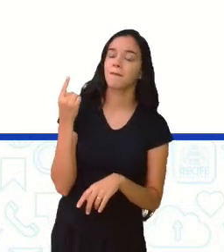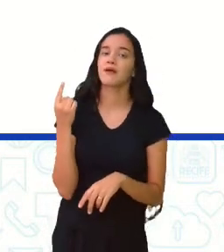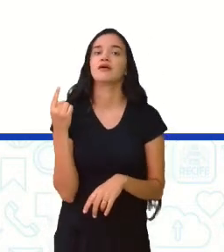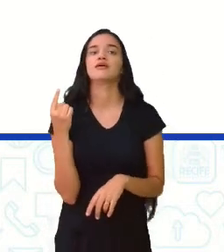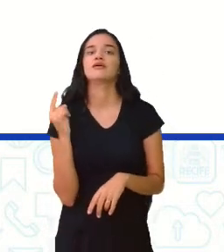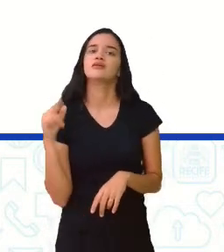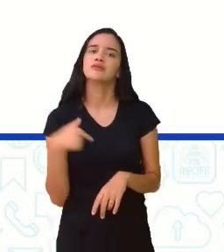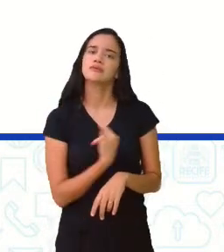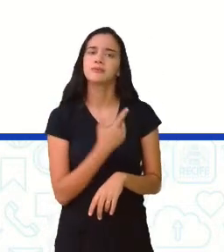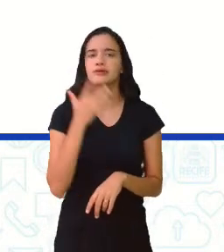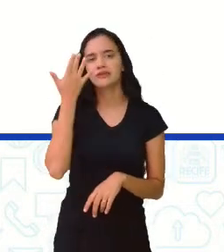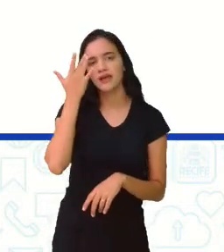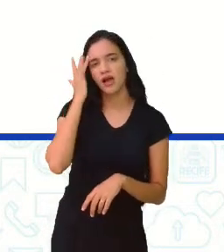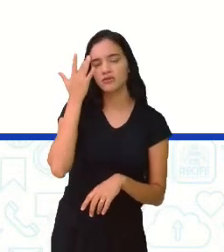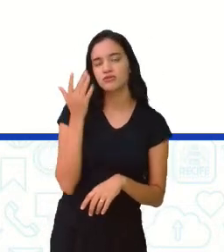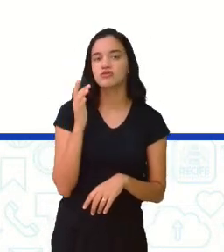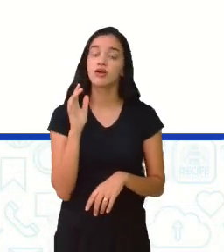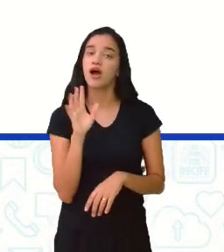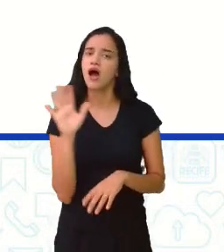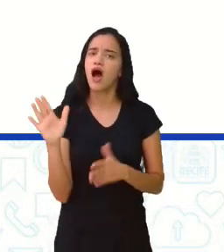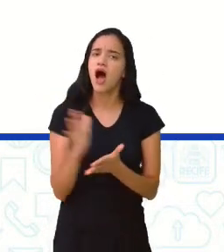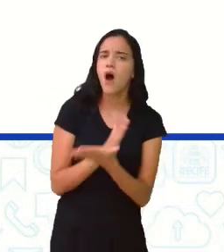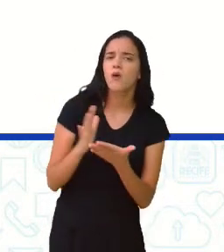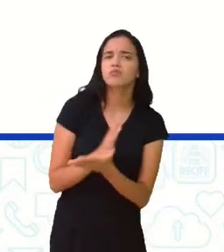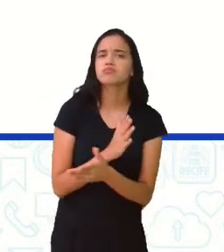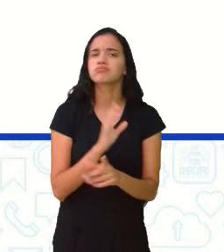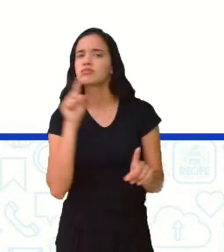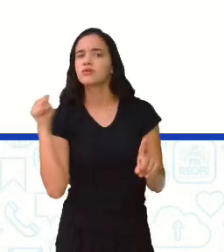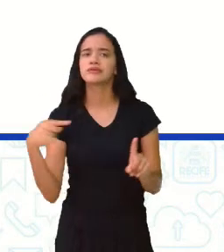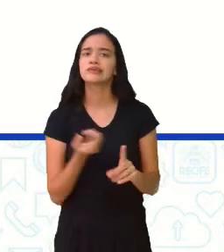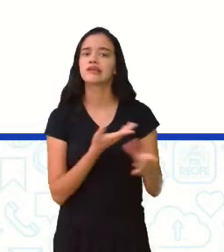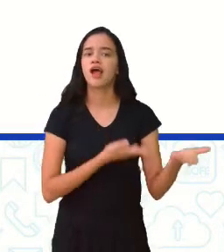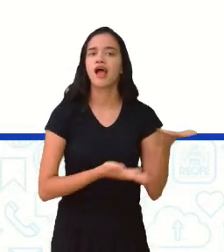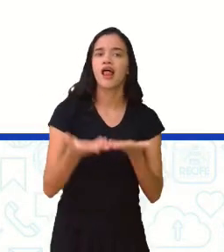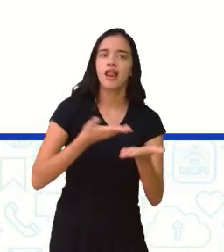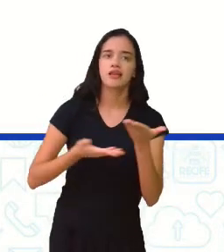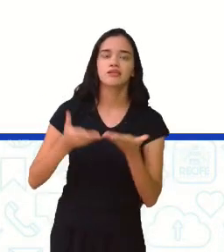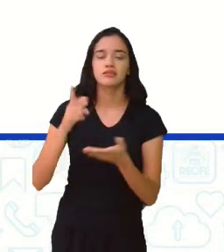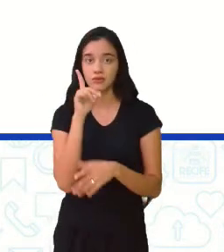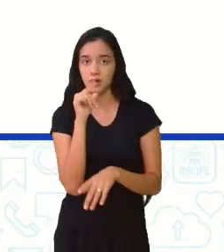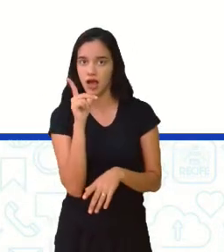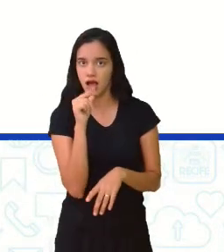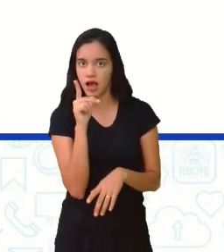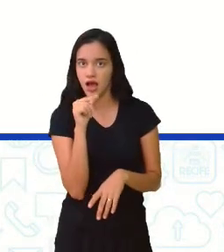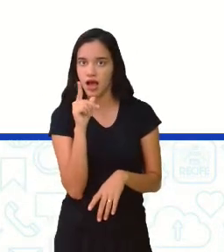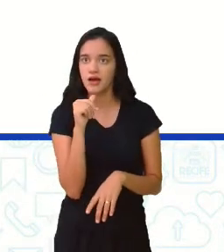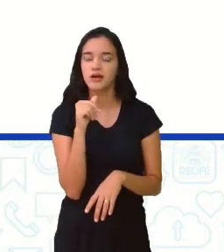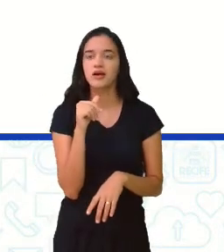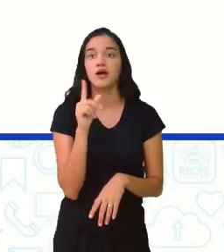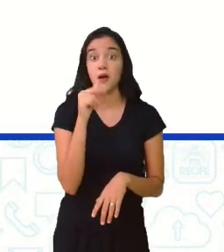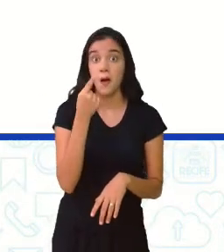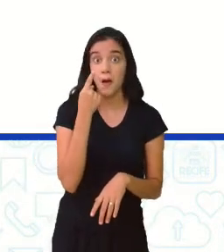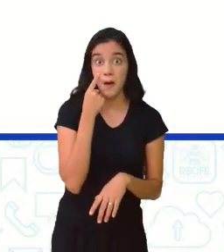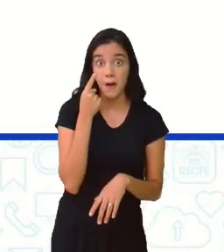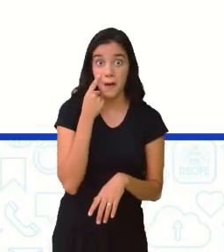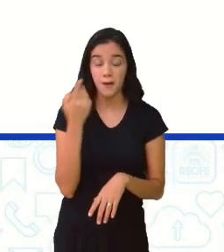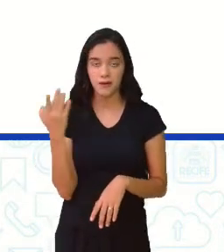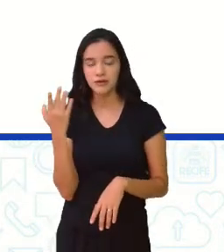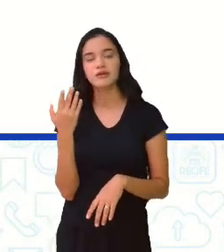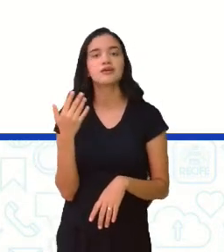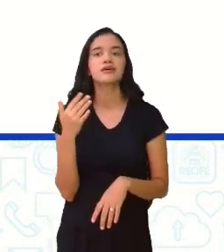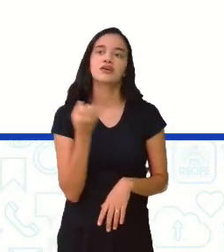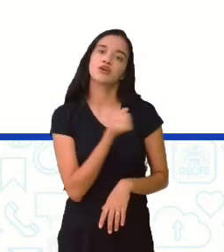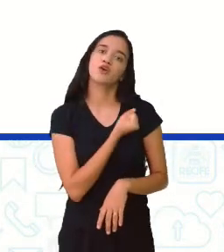pode achar aí, prof, alguns objetivos que estão relacionados com a água, né? Uma aí é água potável e saneamento, que é o